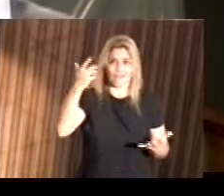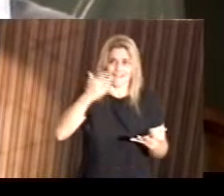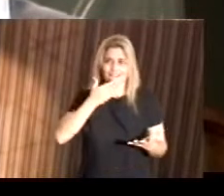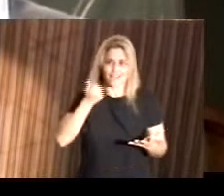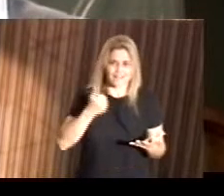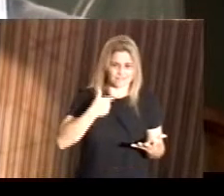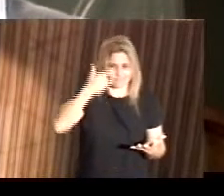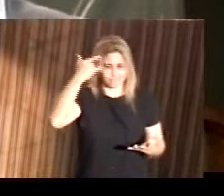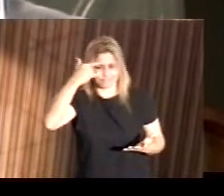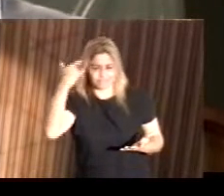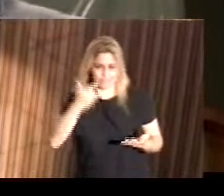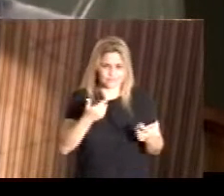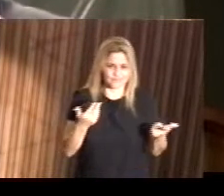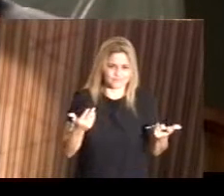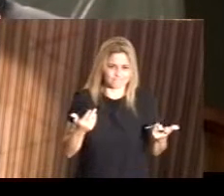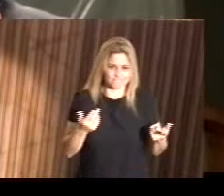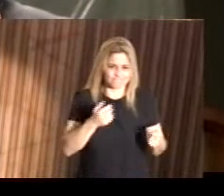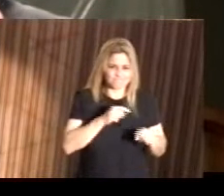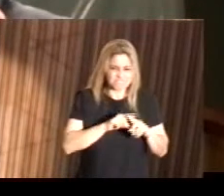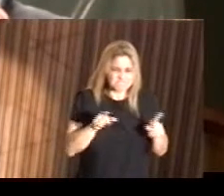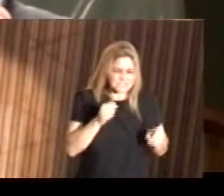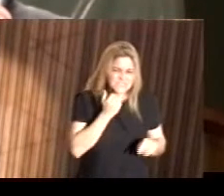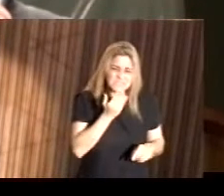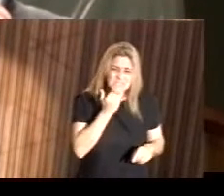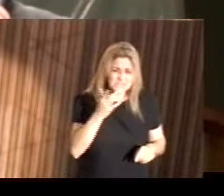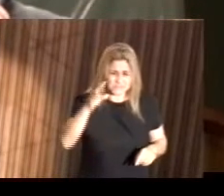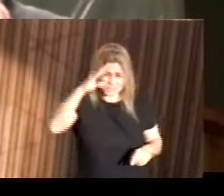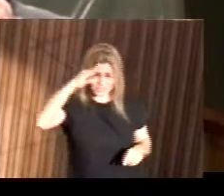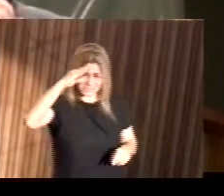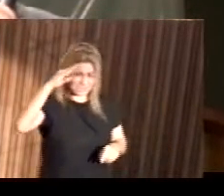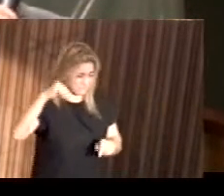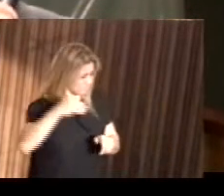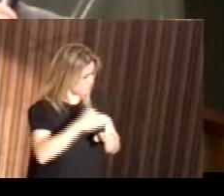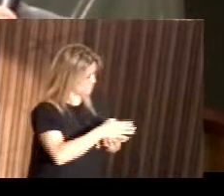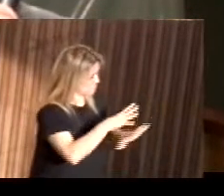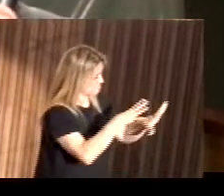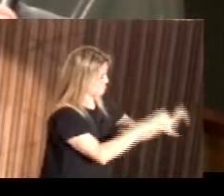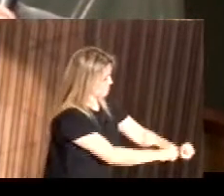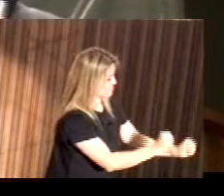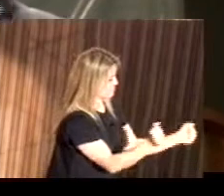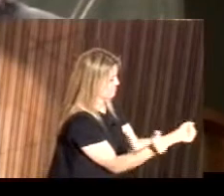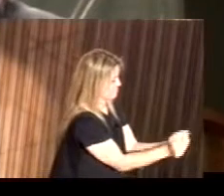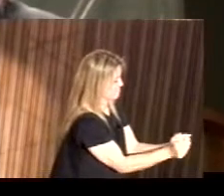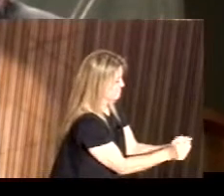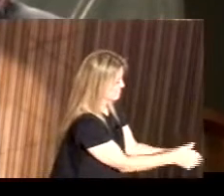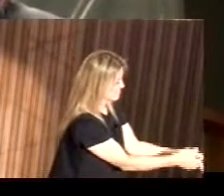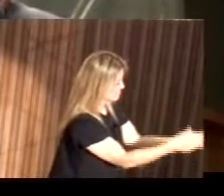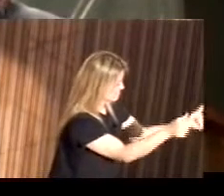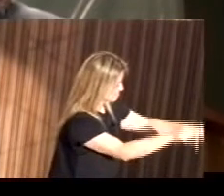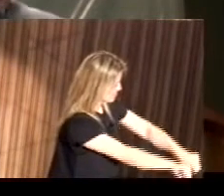como escravo junto com toda a sua família e toda a cidade.